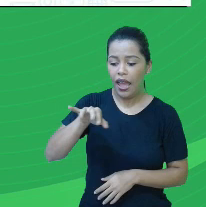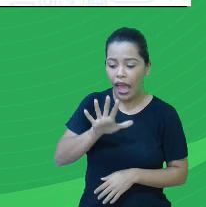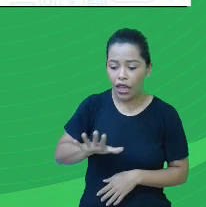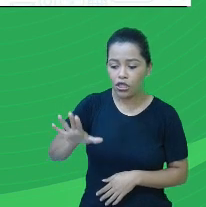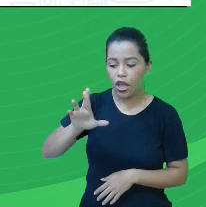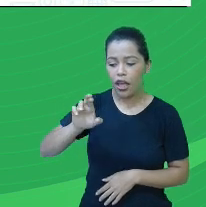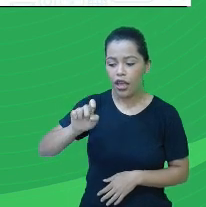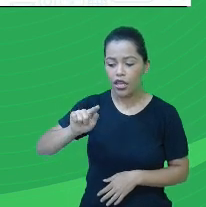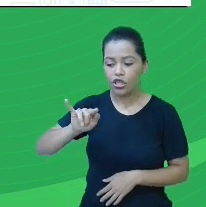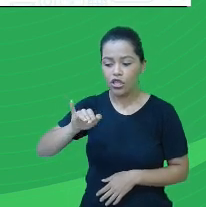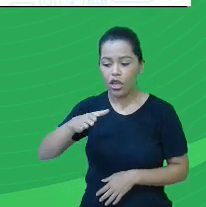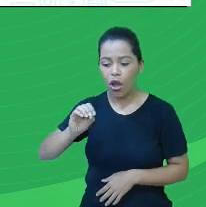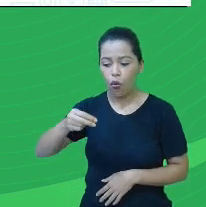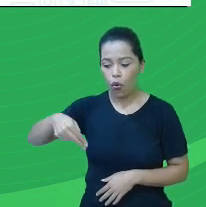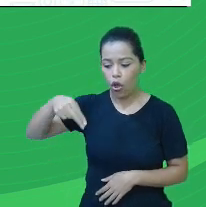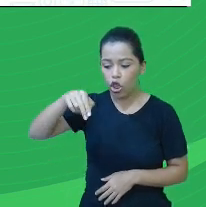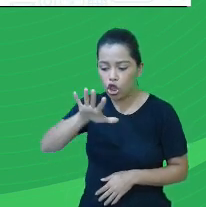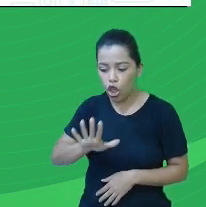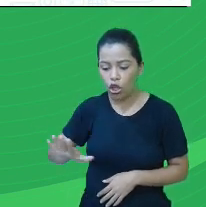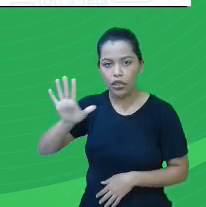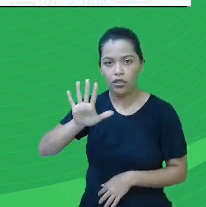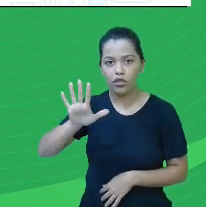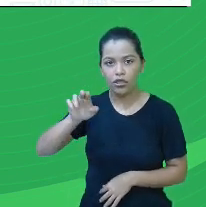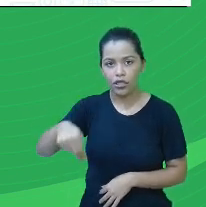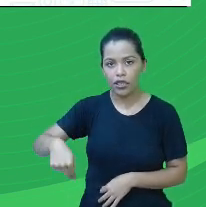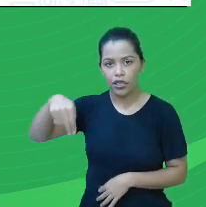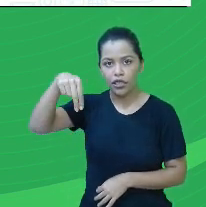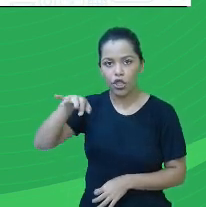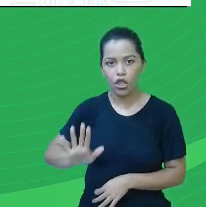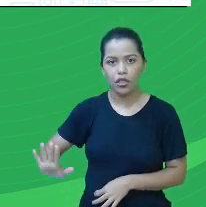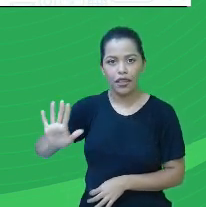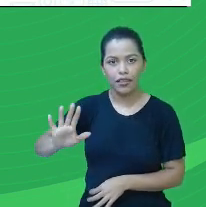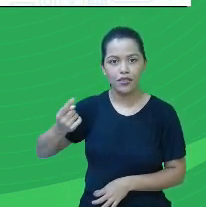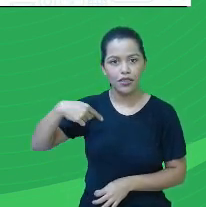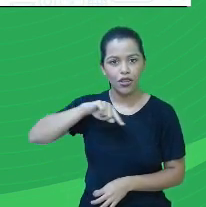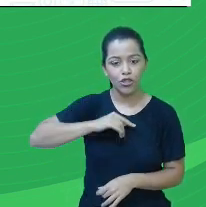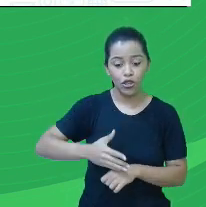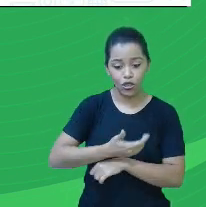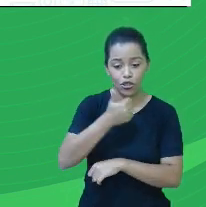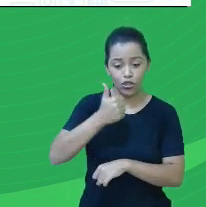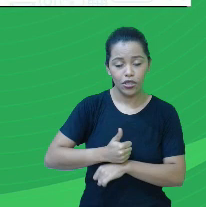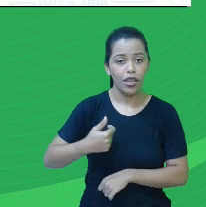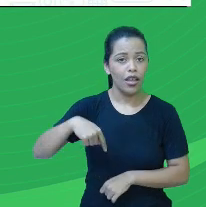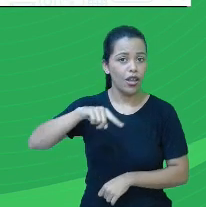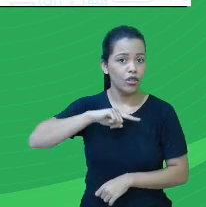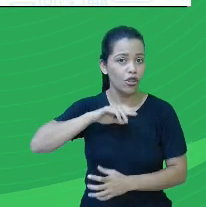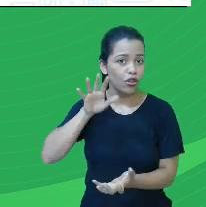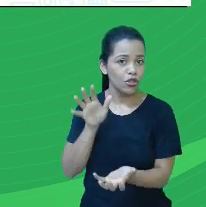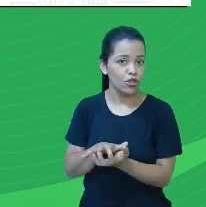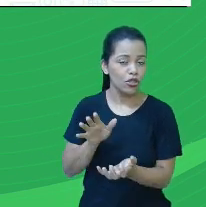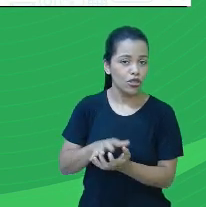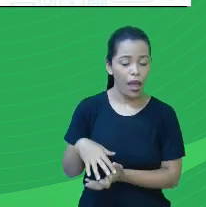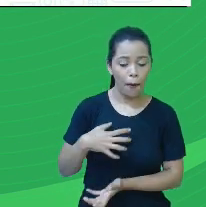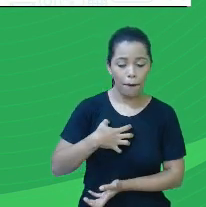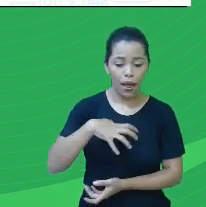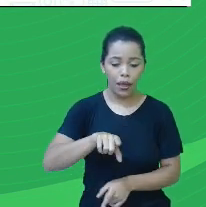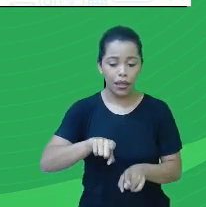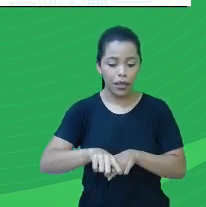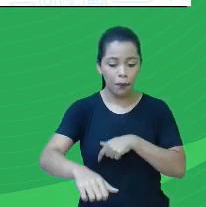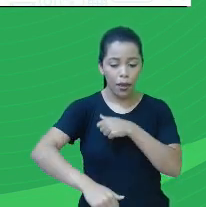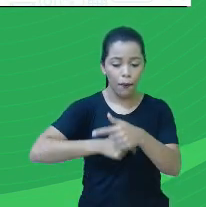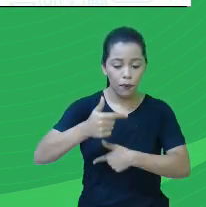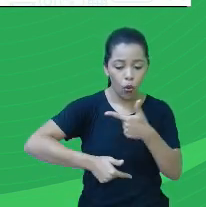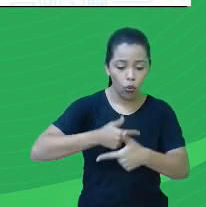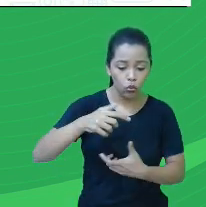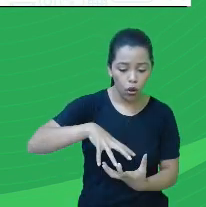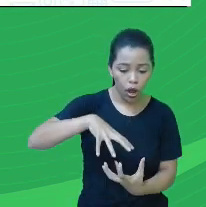Região Nordeste, onde está o nosso estado, a nossa capital, onde está o estado da Bahia, que é o maior produtor de